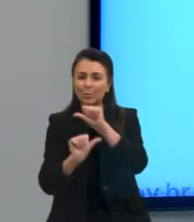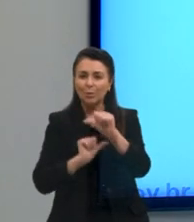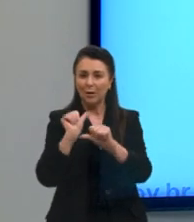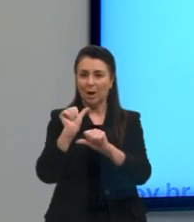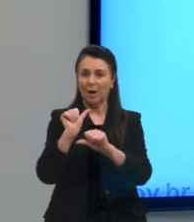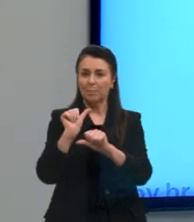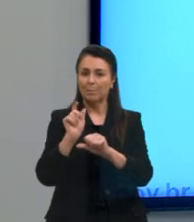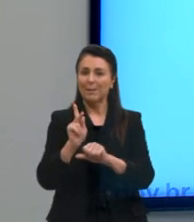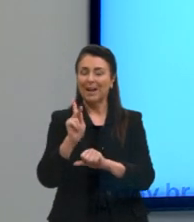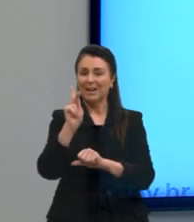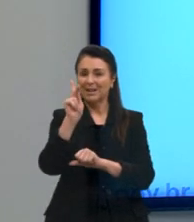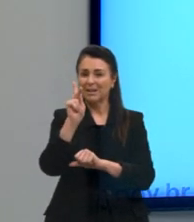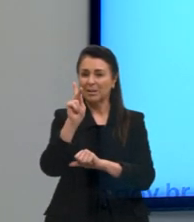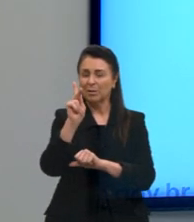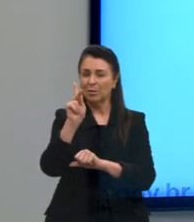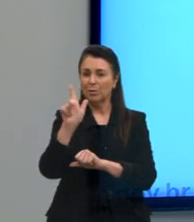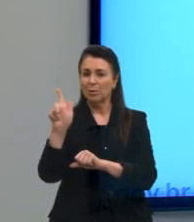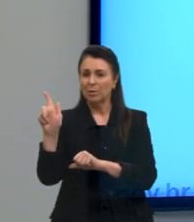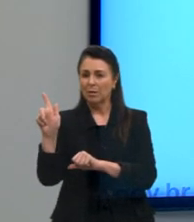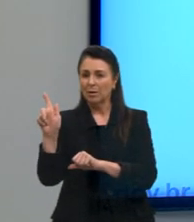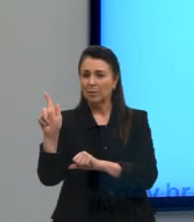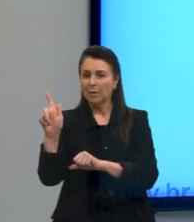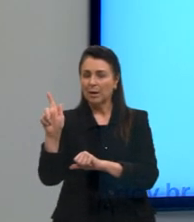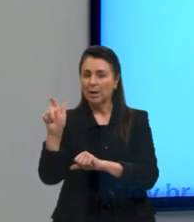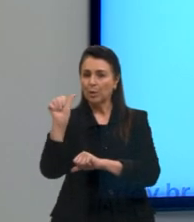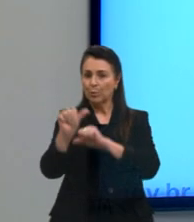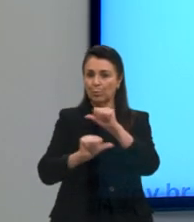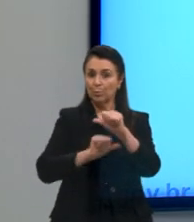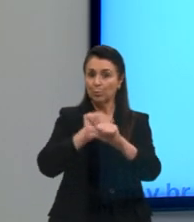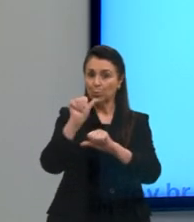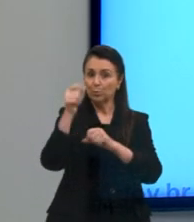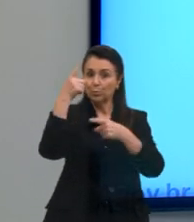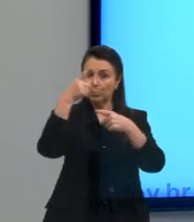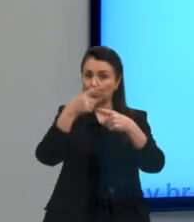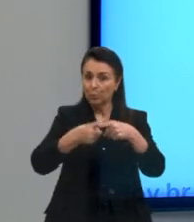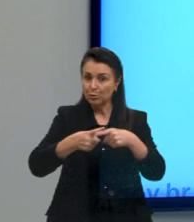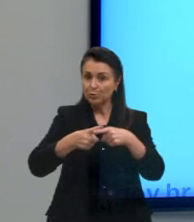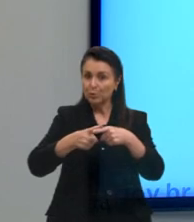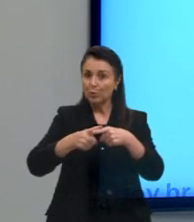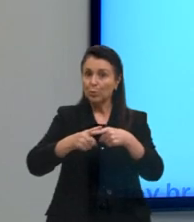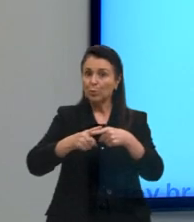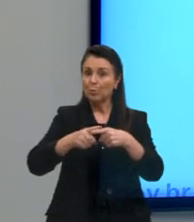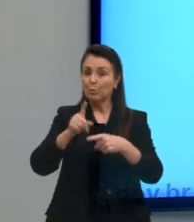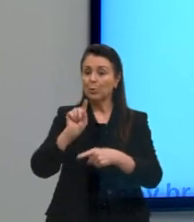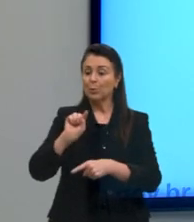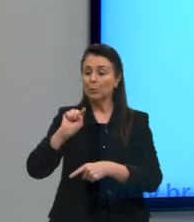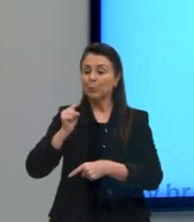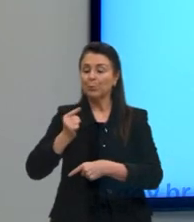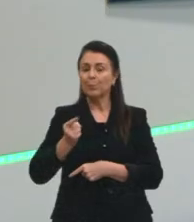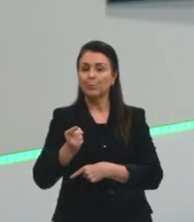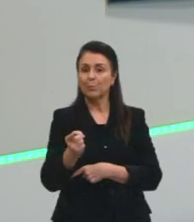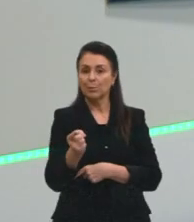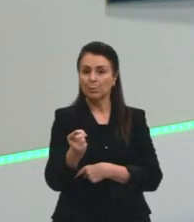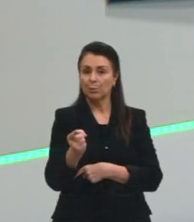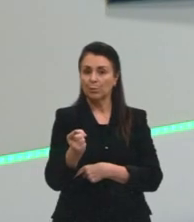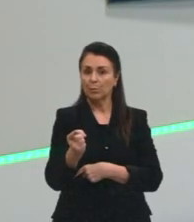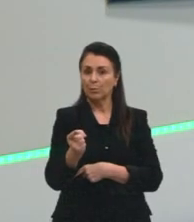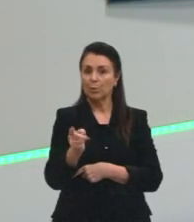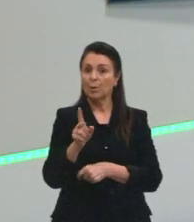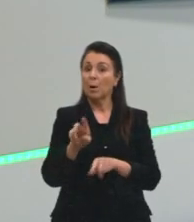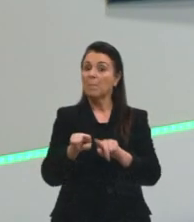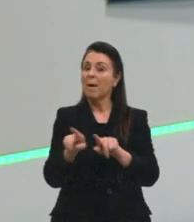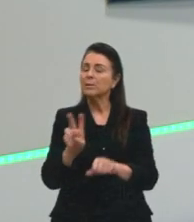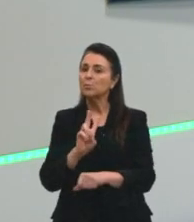aquilo eu tenho que multiplicar por mil tem que tomar cuidado que é sair né de da